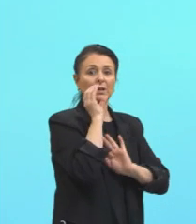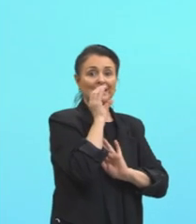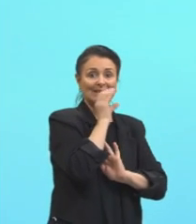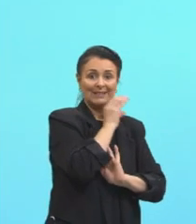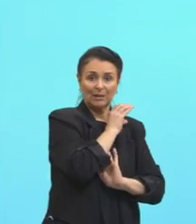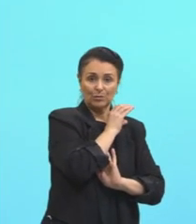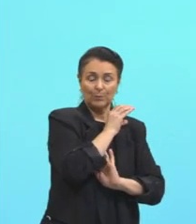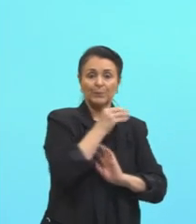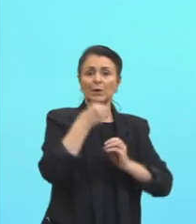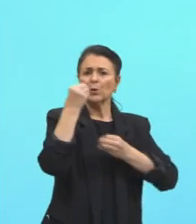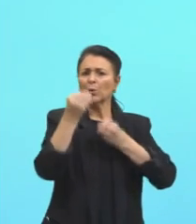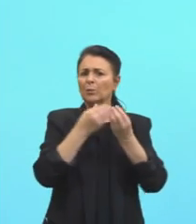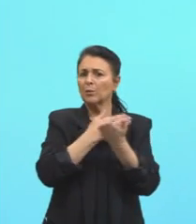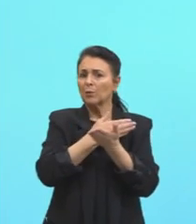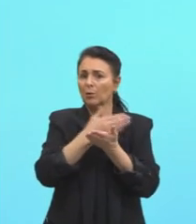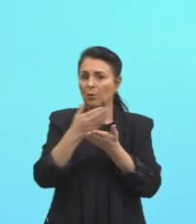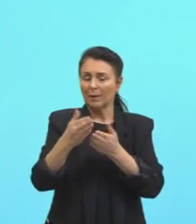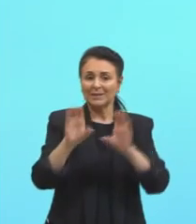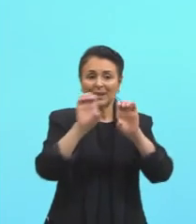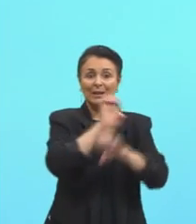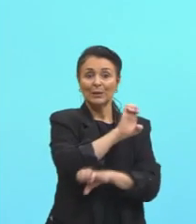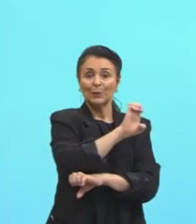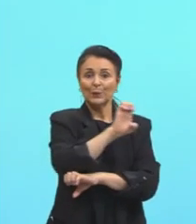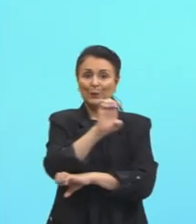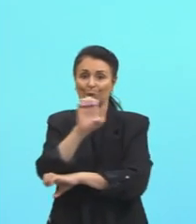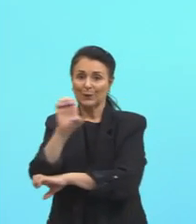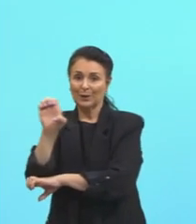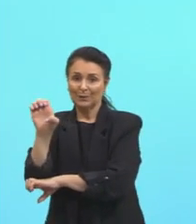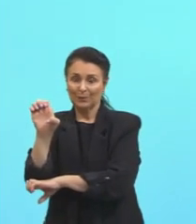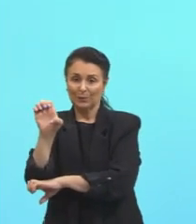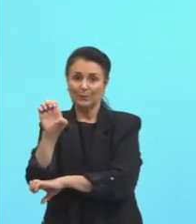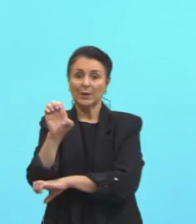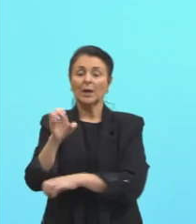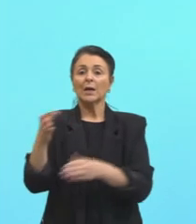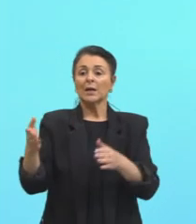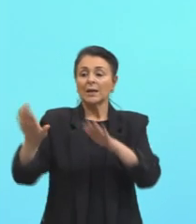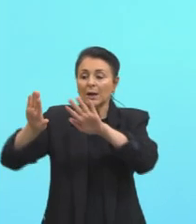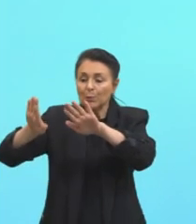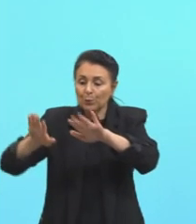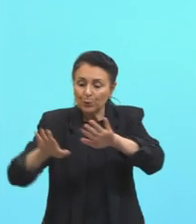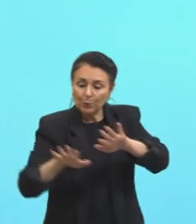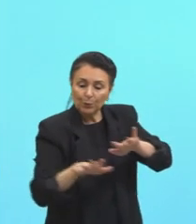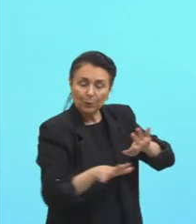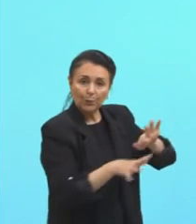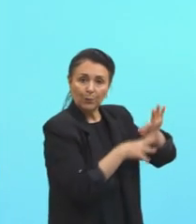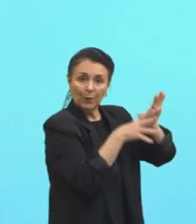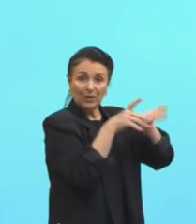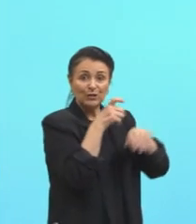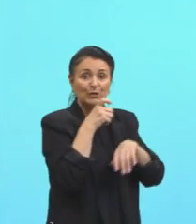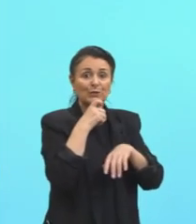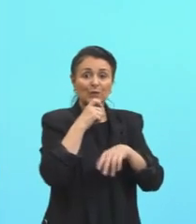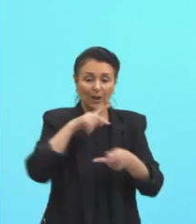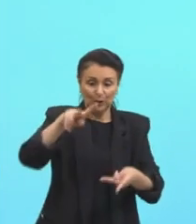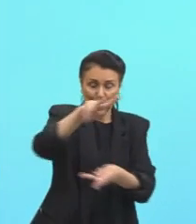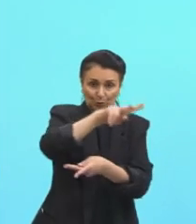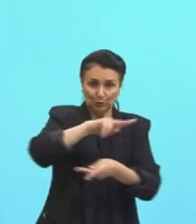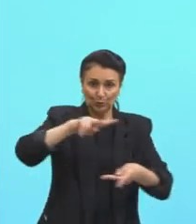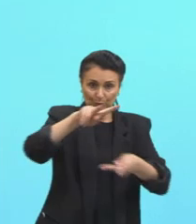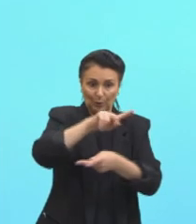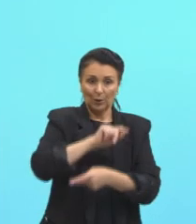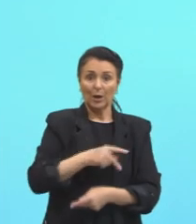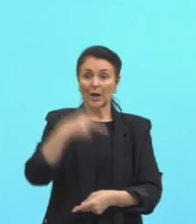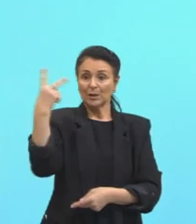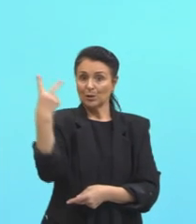né como a gente tá vendo na linha do Equador a gurizada e a corrente fria né mas a região dos polos e elas vão ser